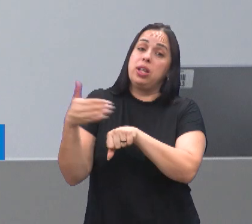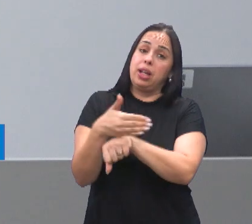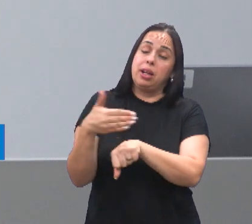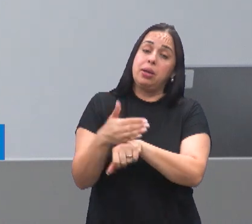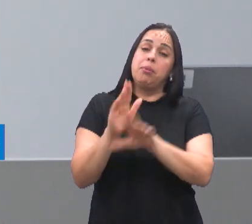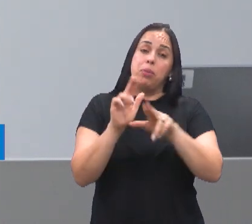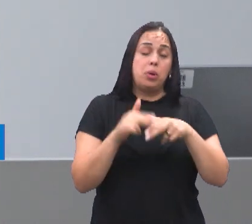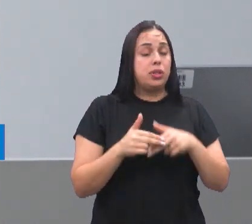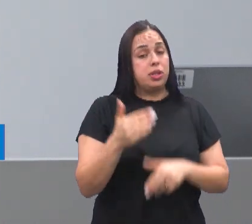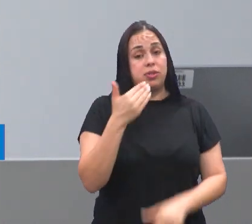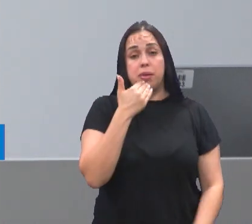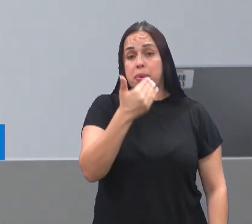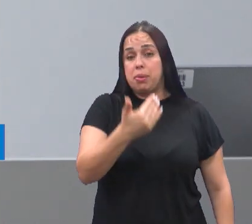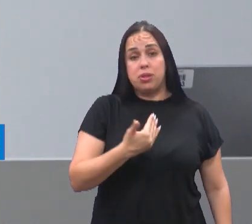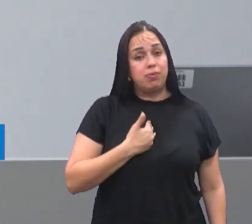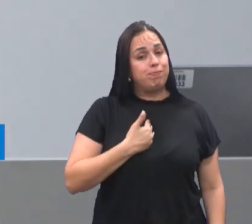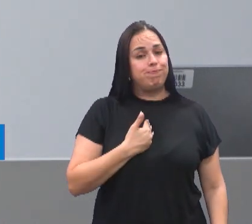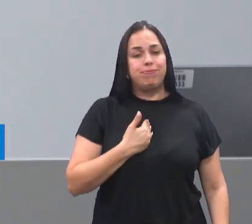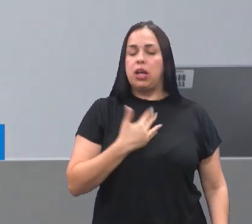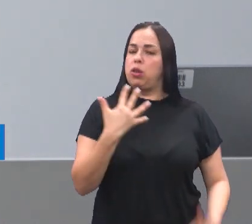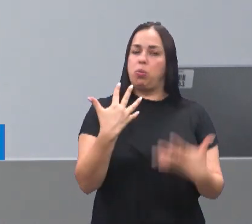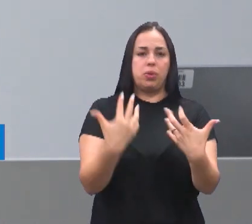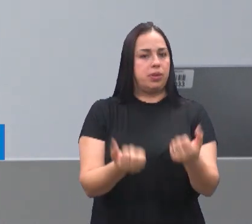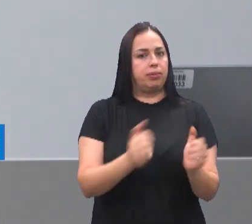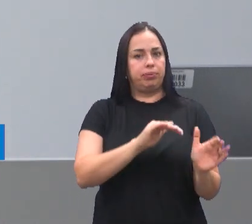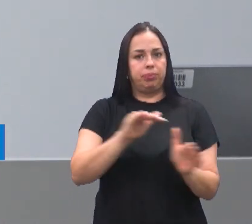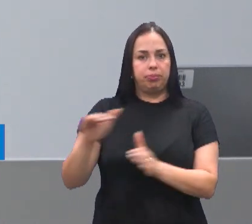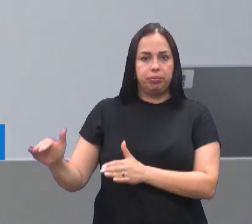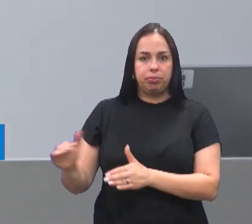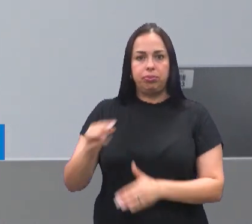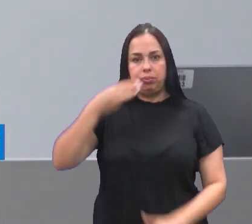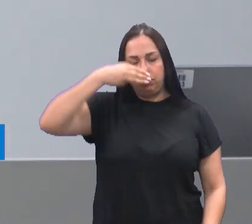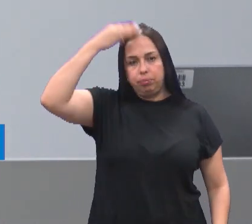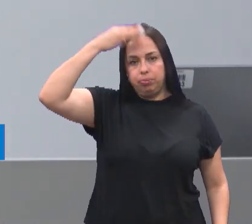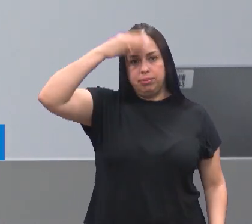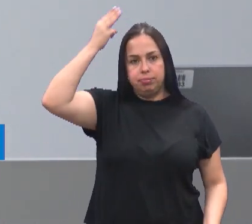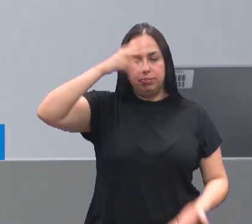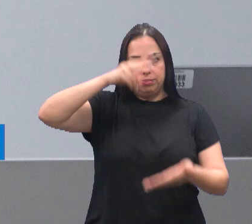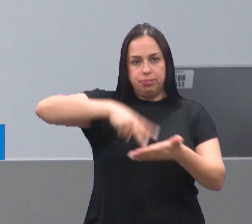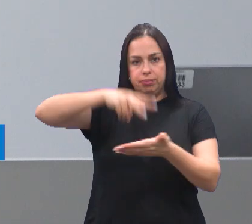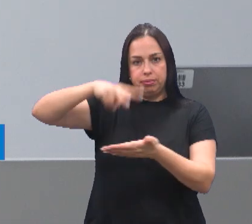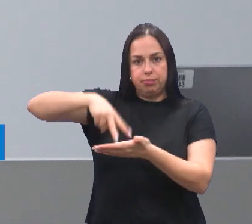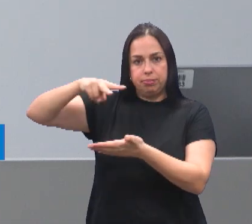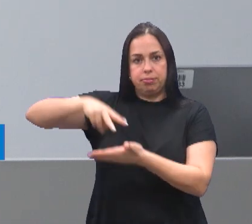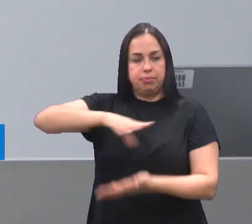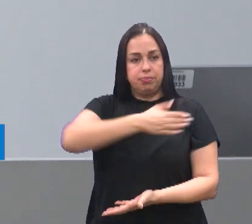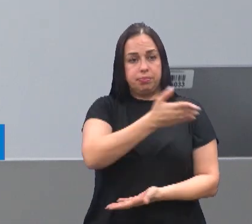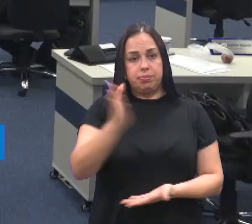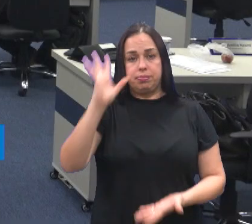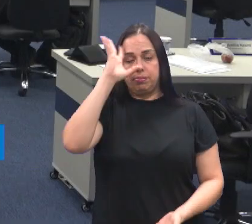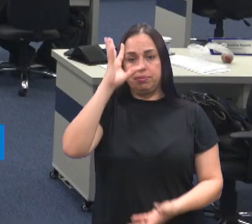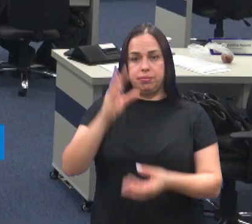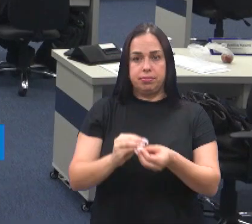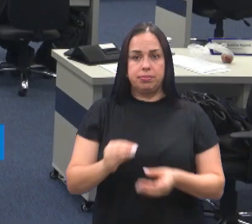negado. Peço ao vereador Milton Vieira Filho que faça a leitura das novas proposituras para a ciência dos nobres